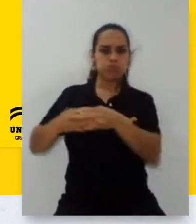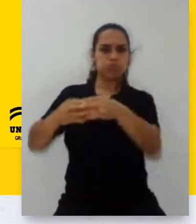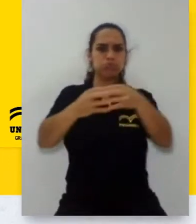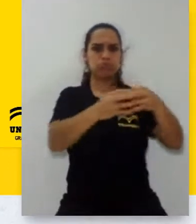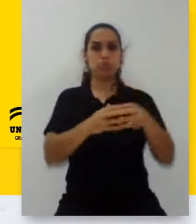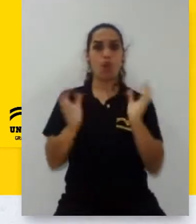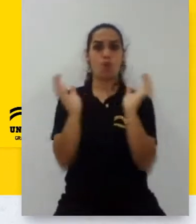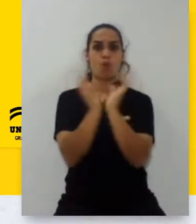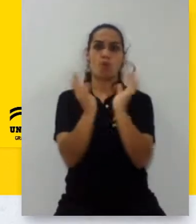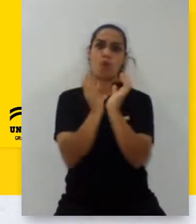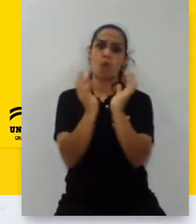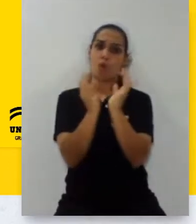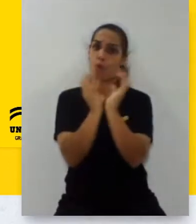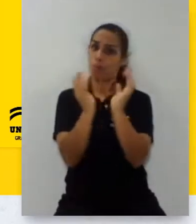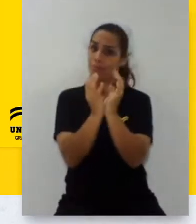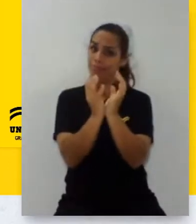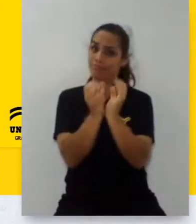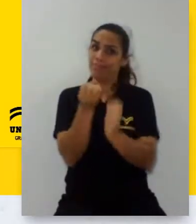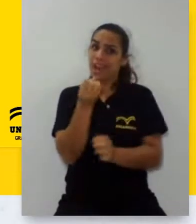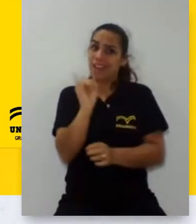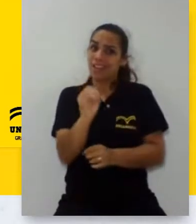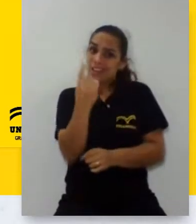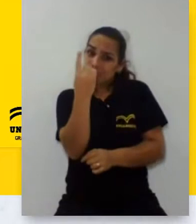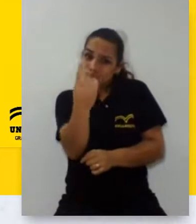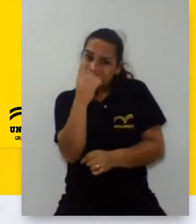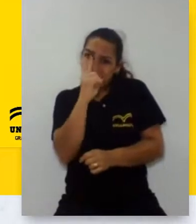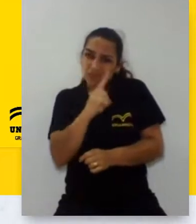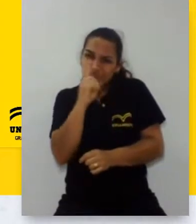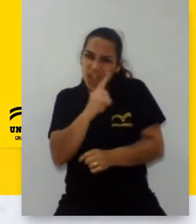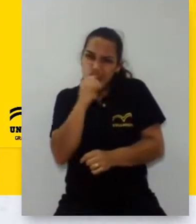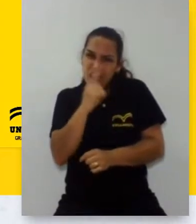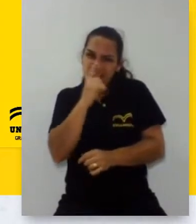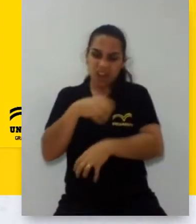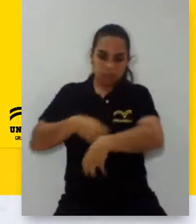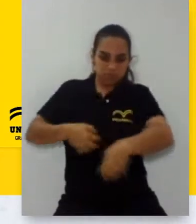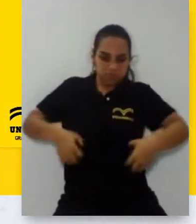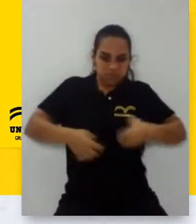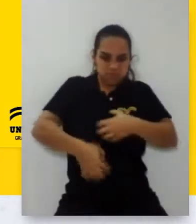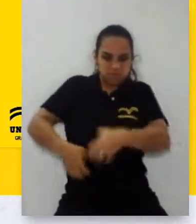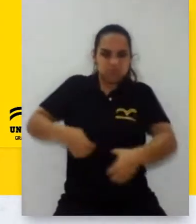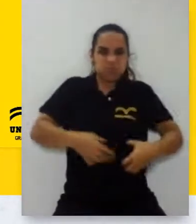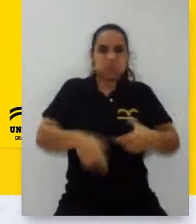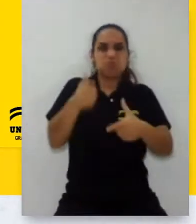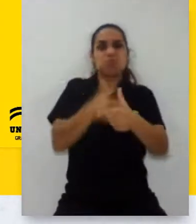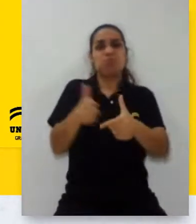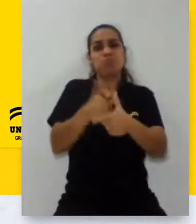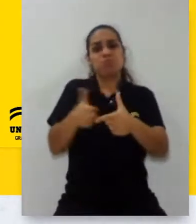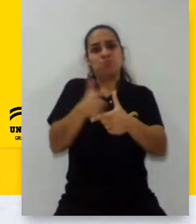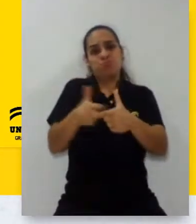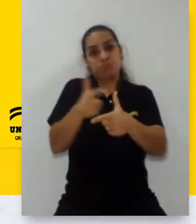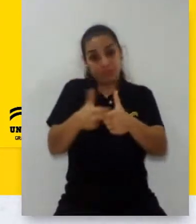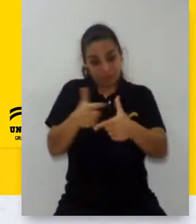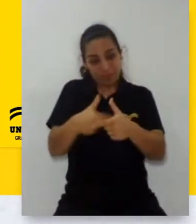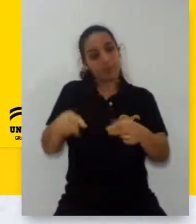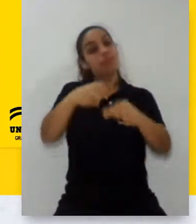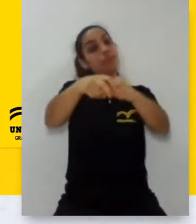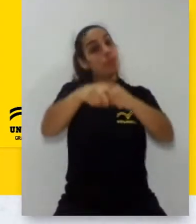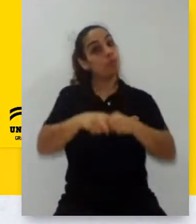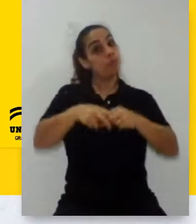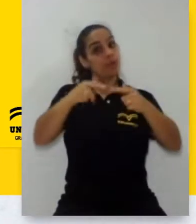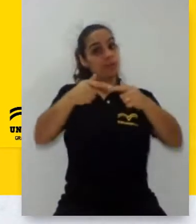tem algo no nosso corpo que não vai bem, o resto do corpo não vai estar bem. Então, a qualidade de vida, quando falamos sobre qualidade de vida, é de um